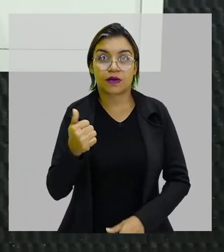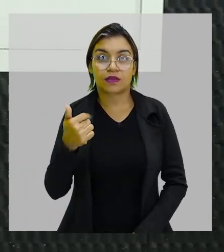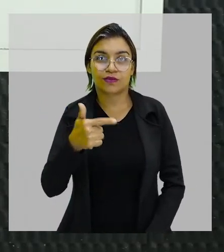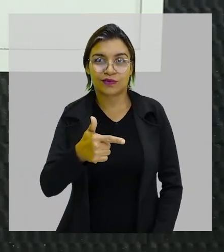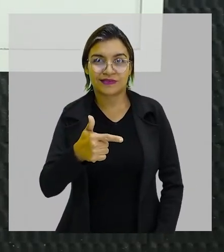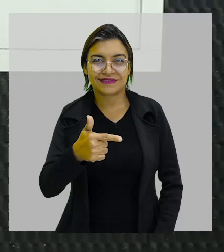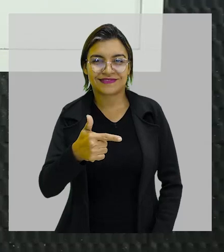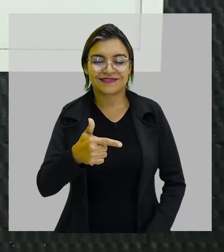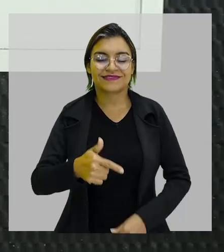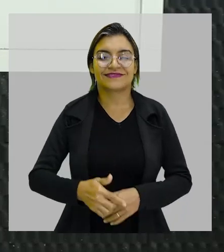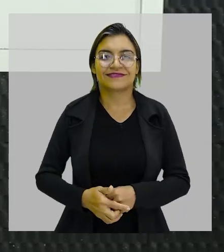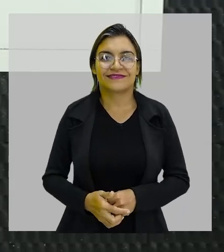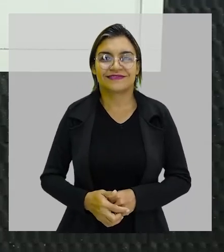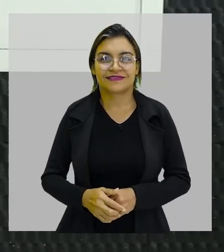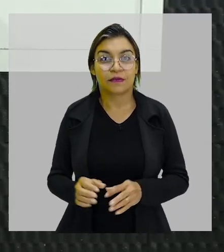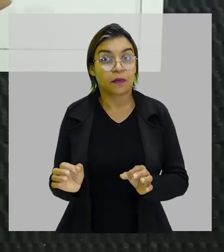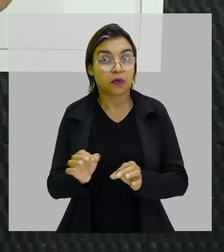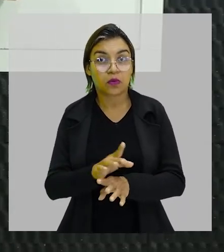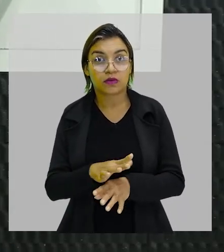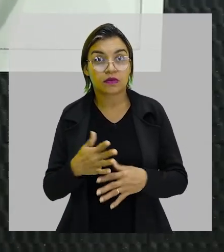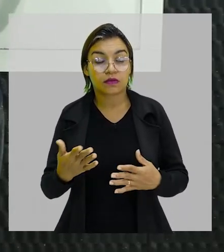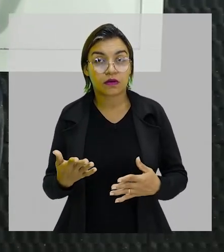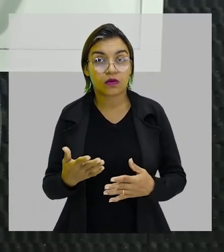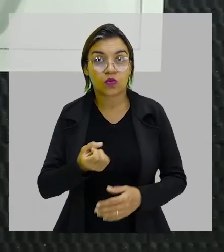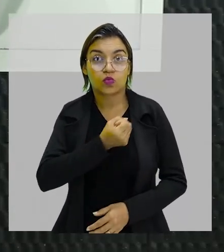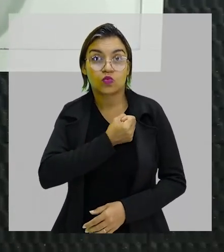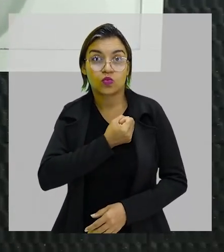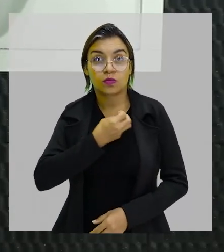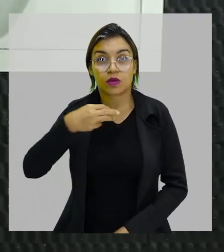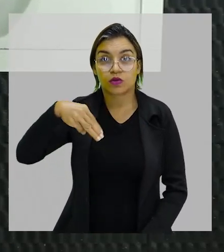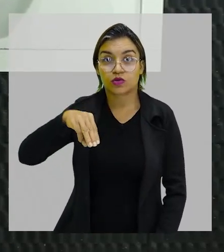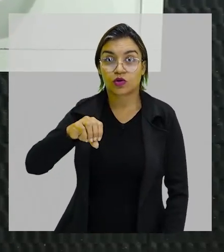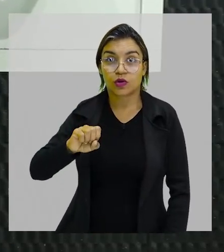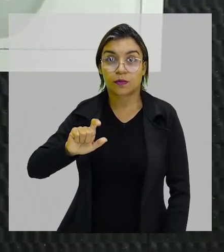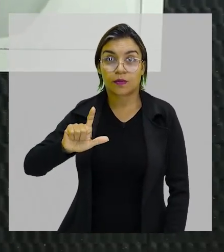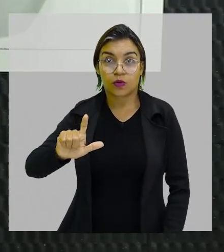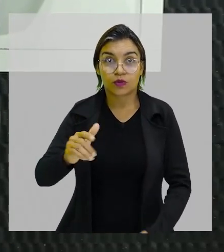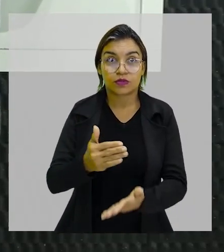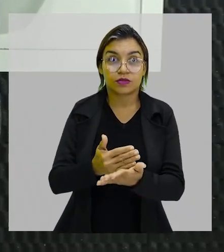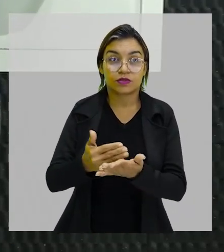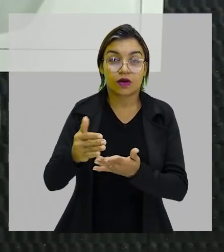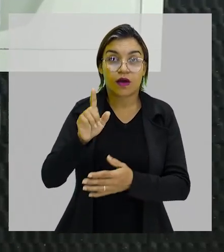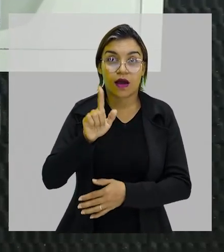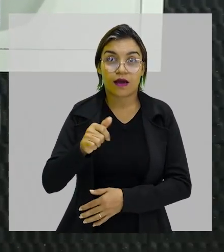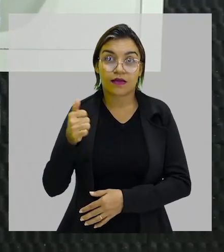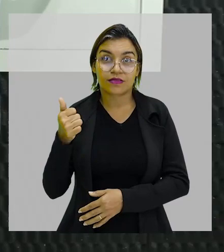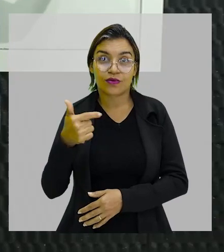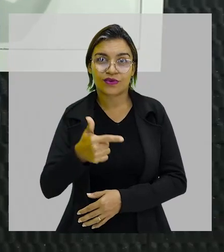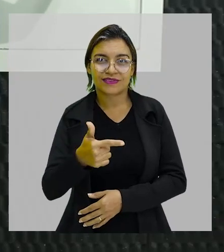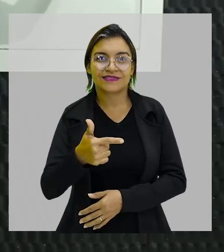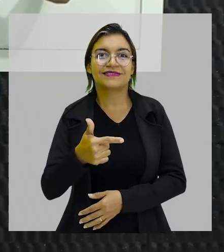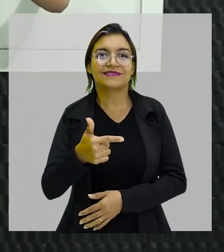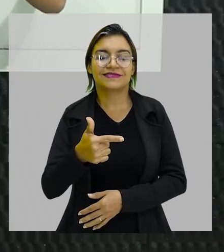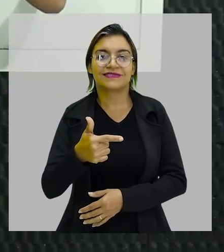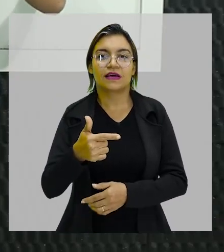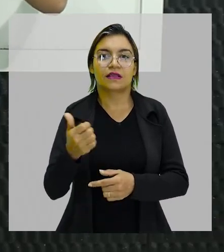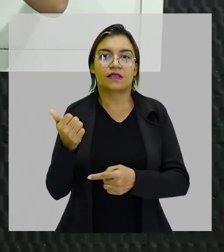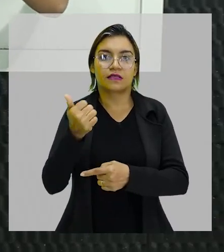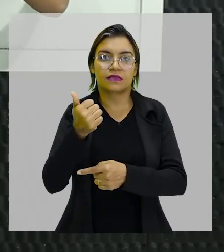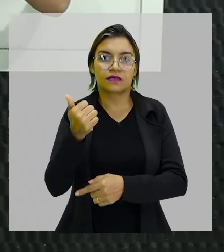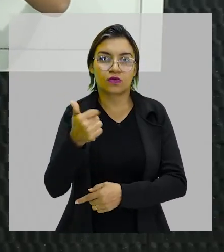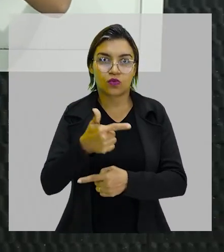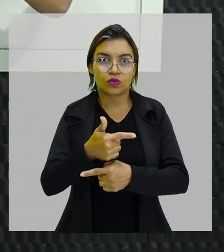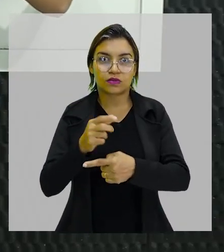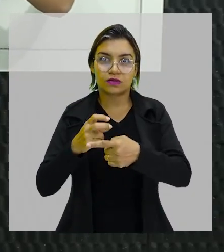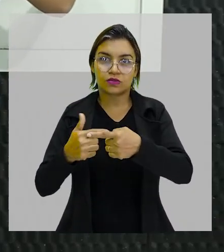Pronto. Então, o número de mols inicial é 12 sobre 2,